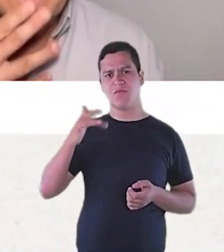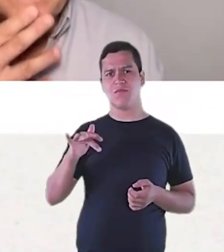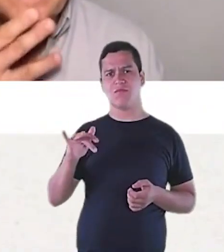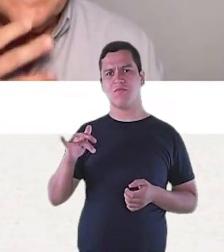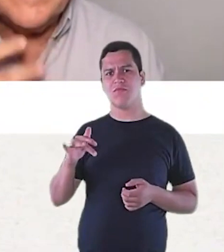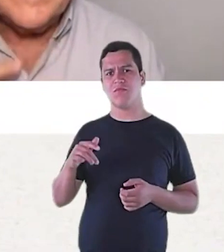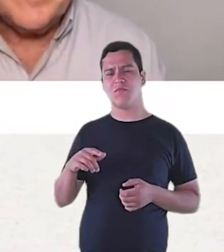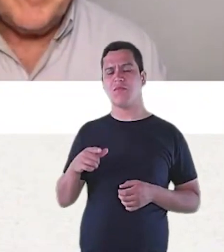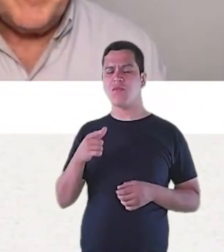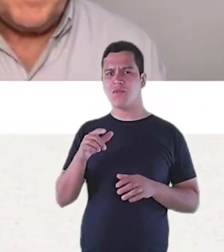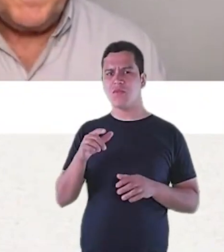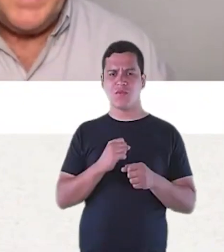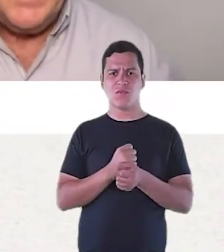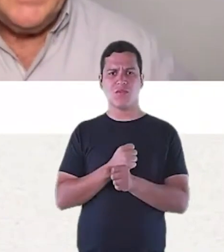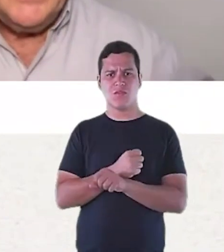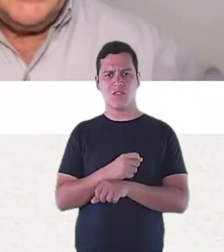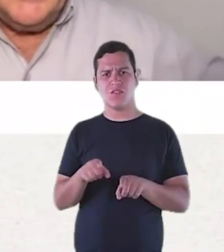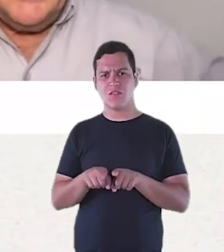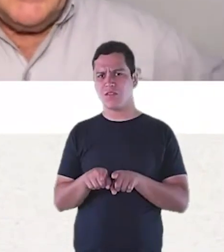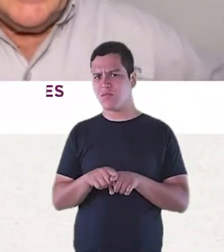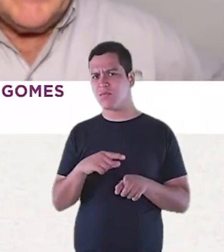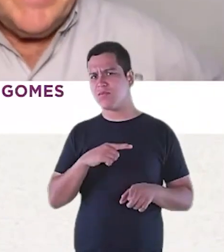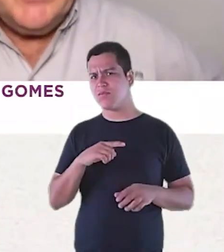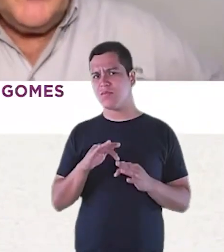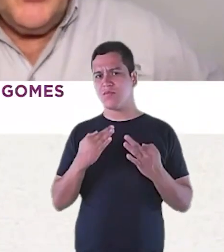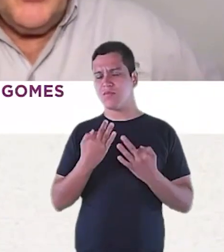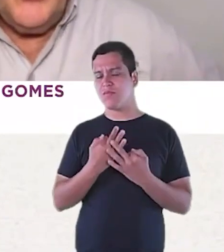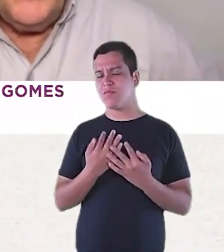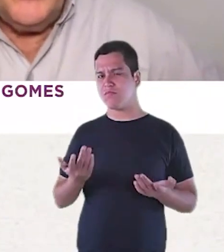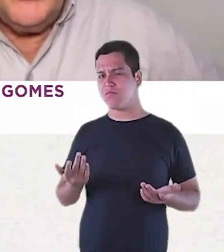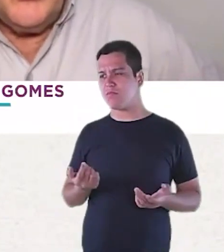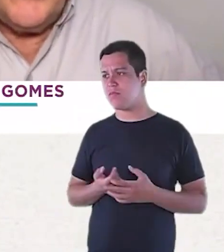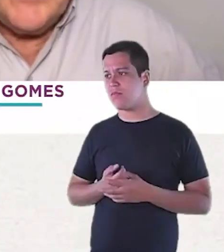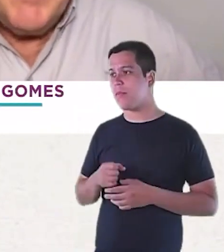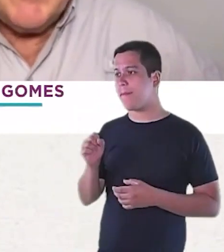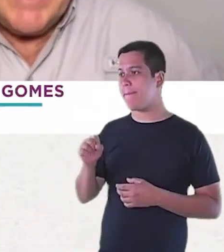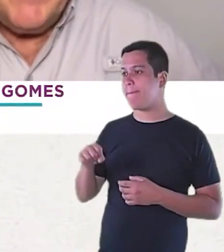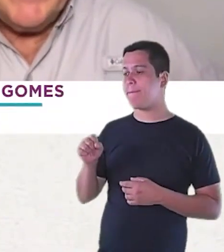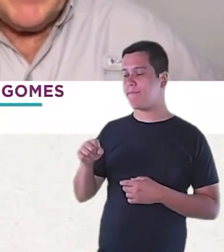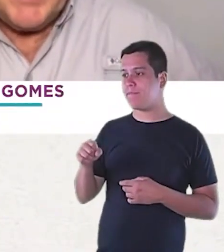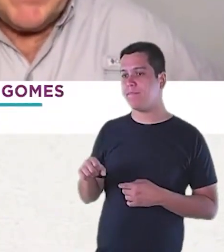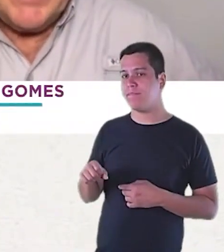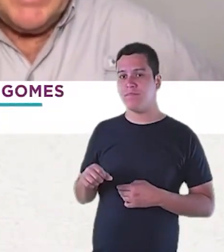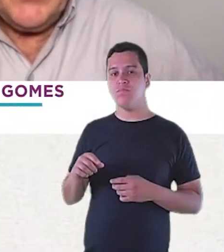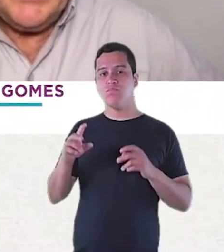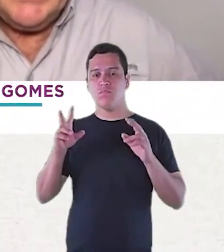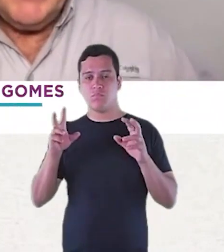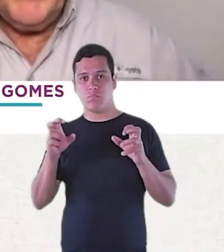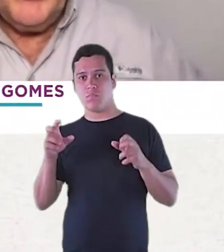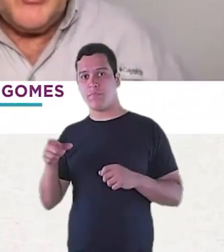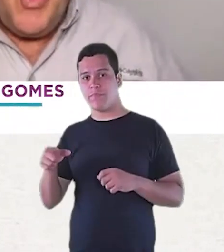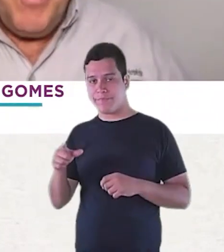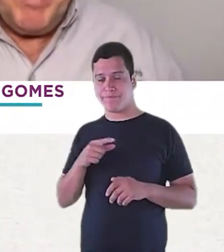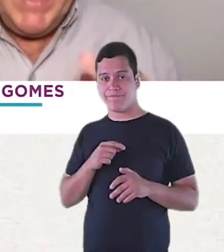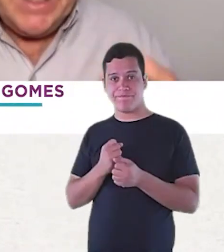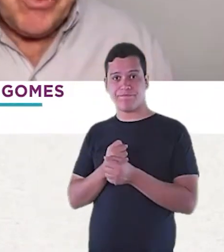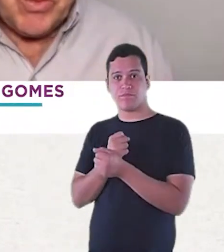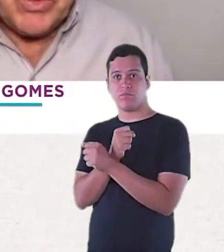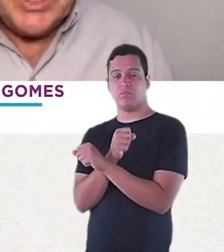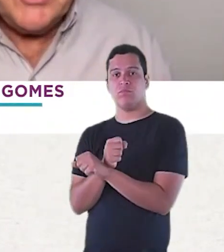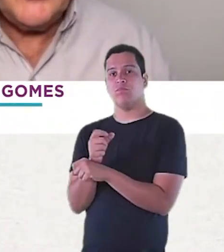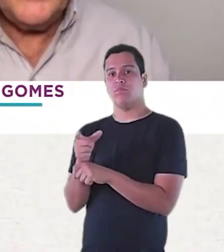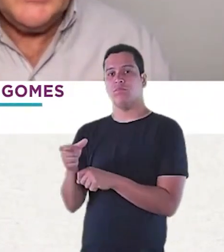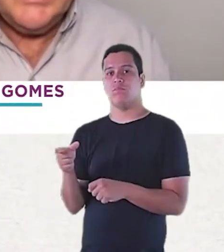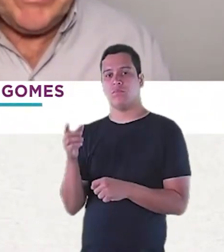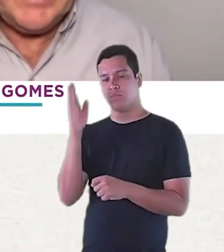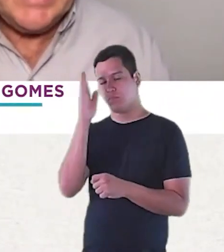suas famílias. Formavam famílias? Sim, o sistema escravista brasileiro ele era muito